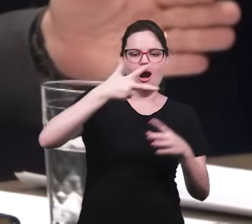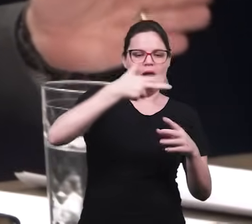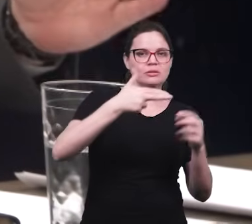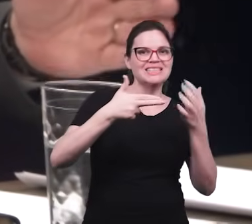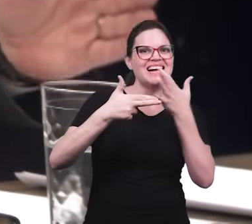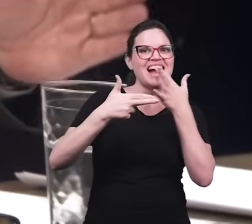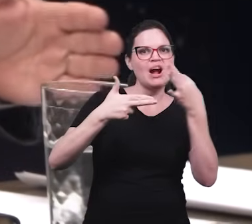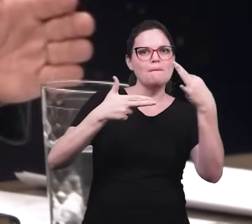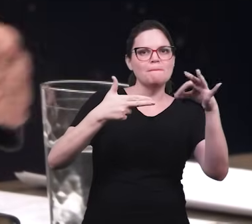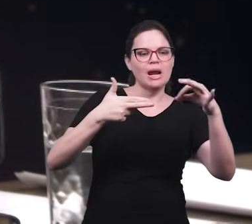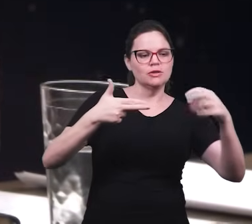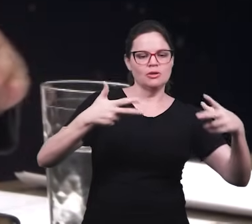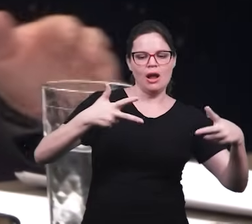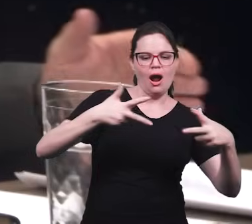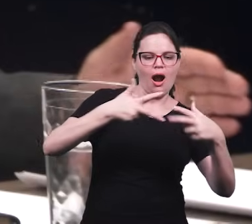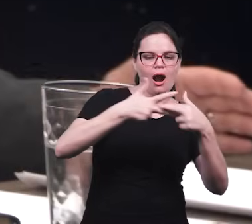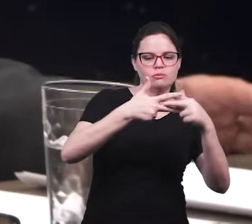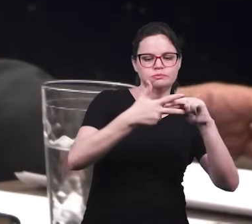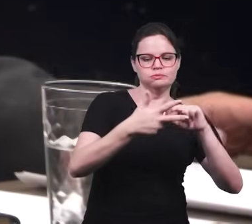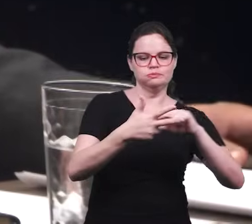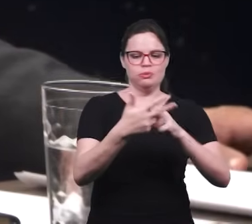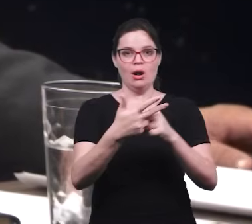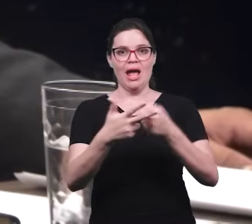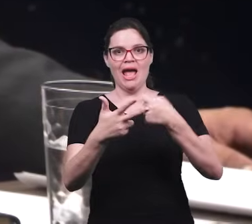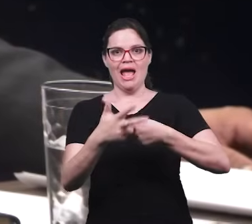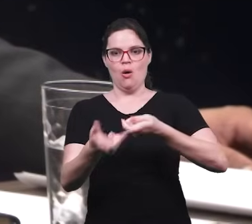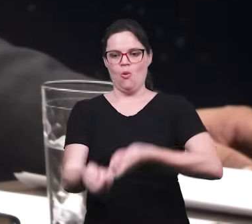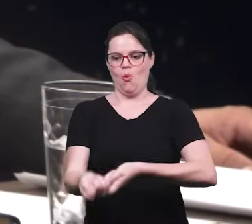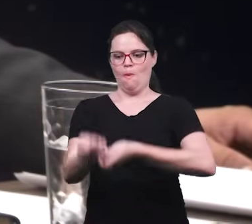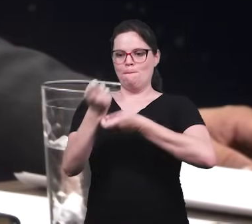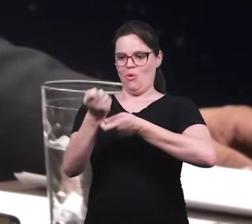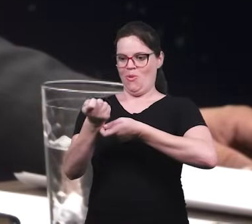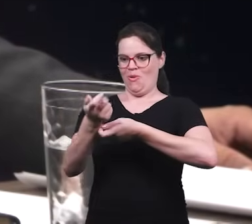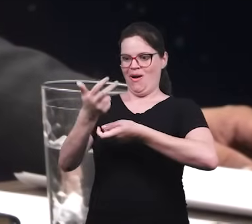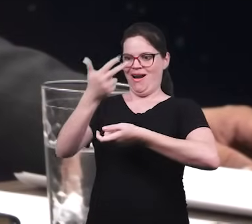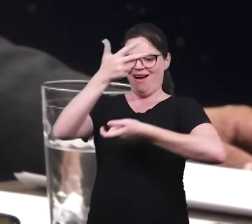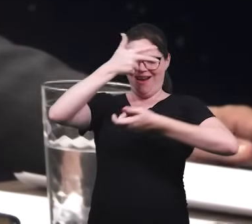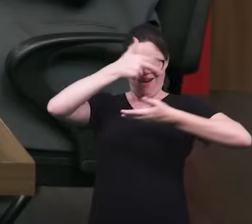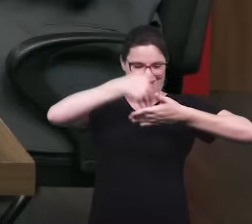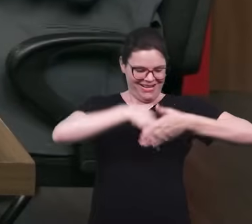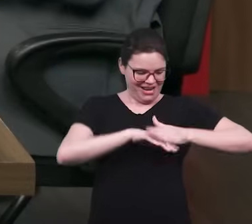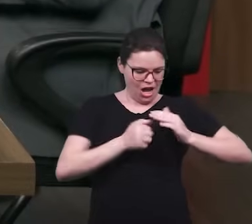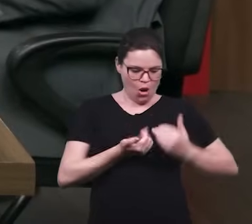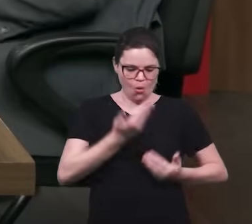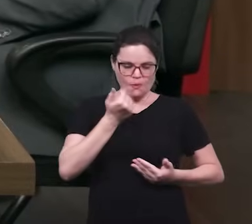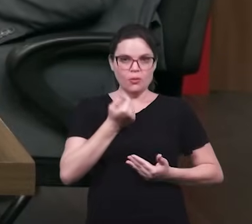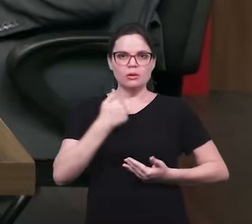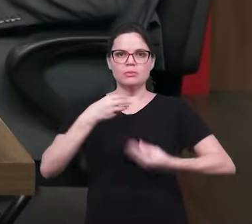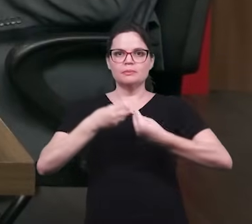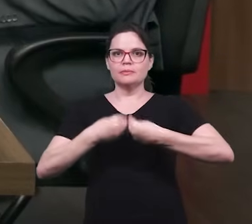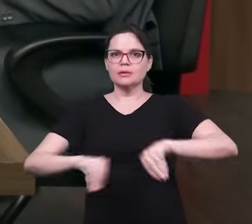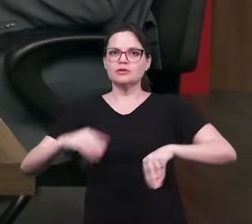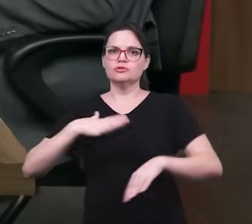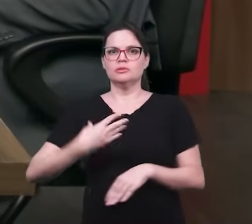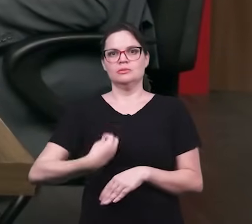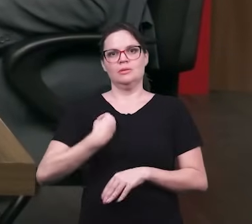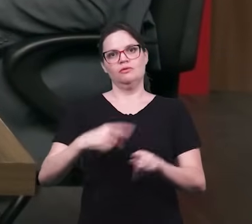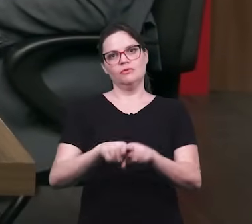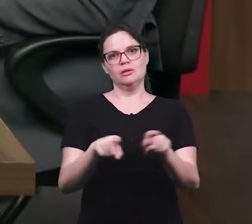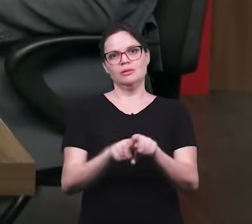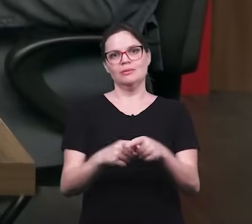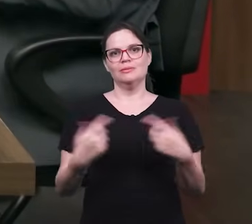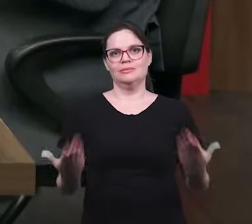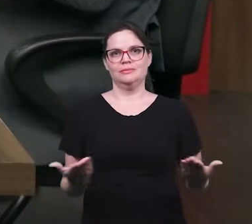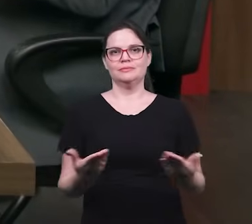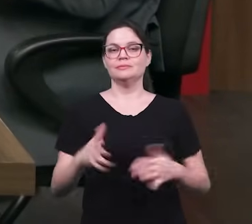Todo esse efeito ele vai sendo acumulativo ao longo do tempo. E é importante também para aqueles que nos assistem, né? Às vezes